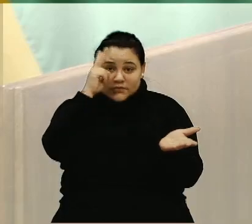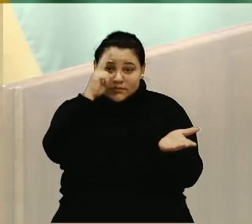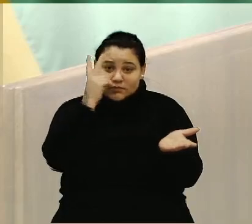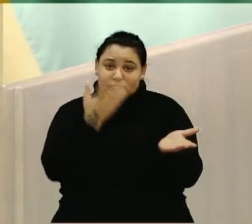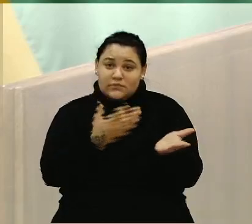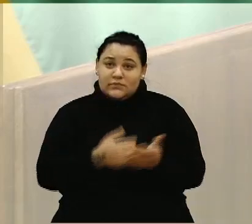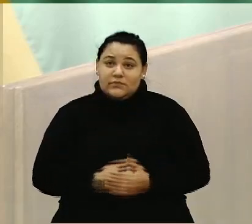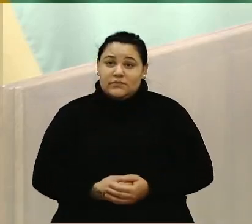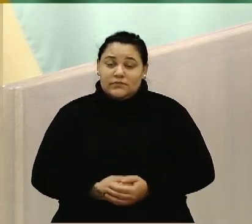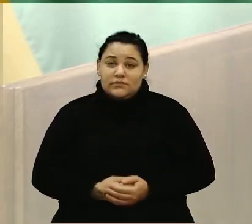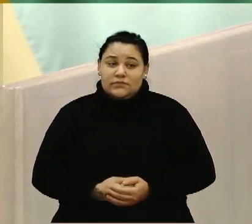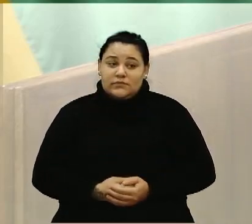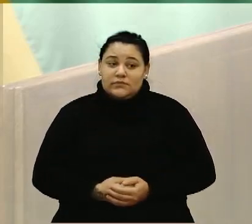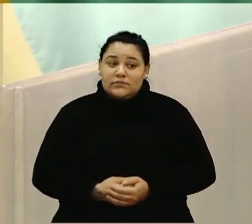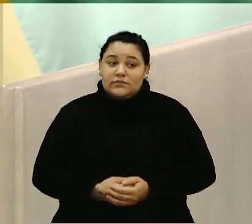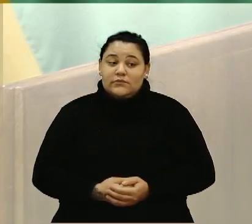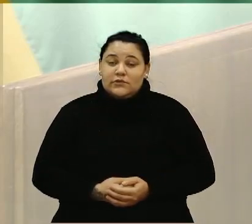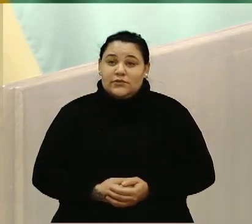Ues.